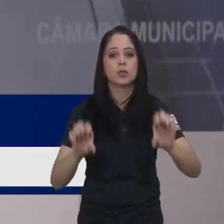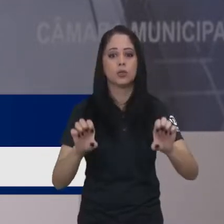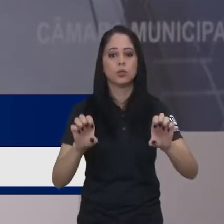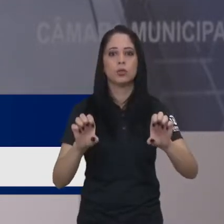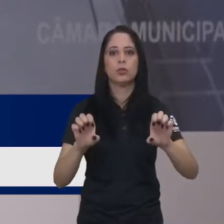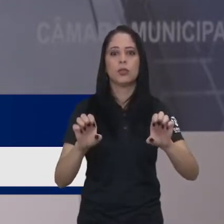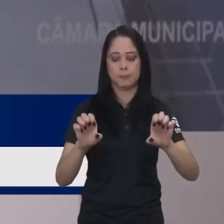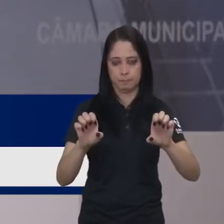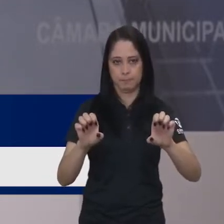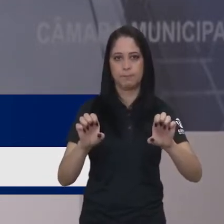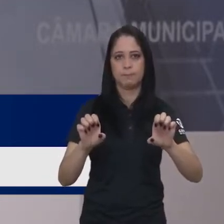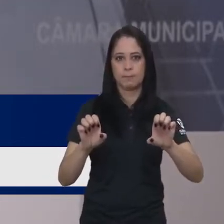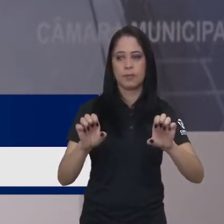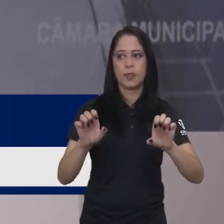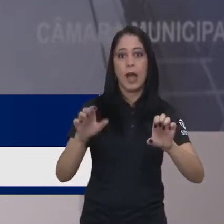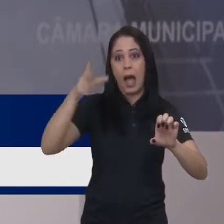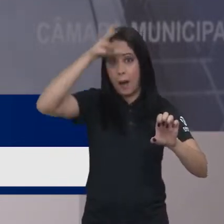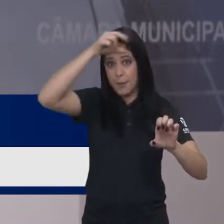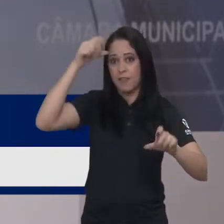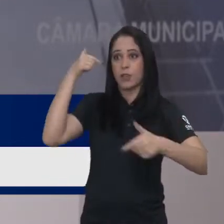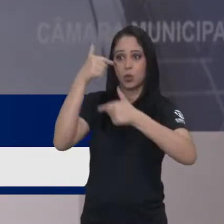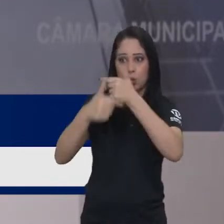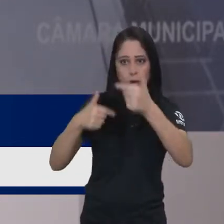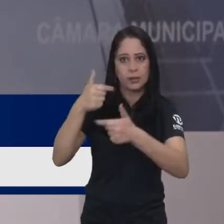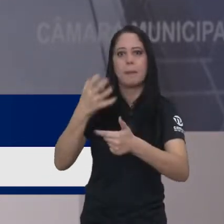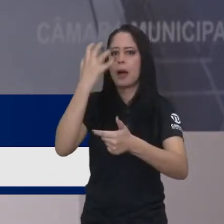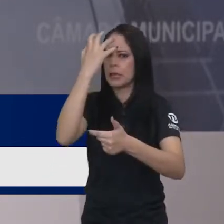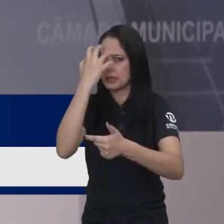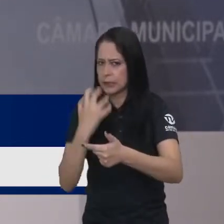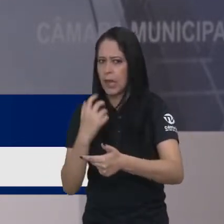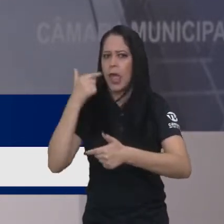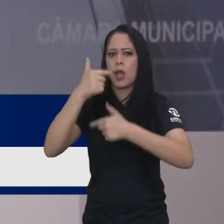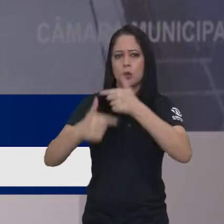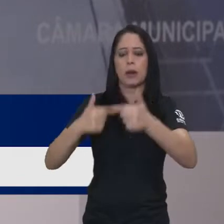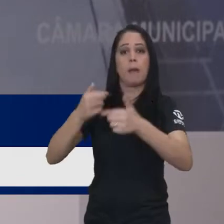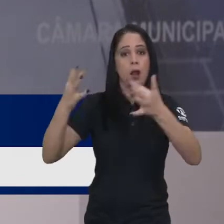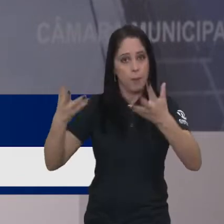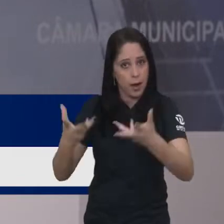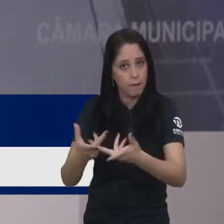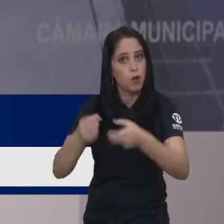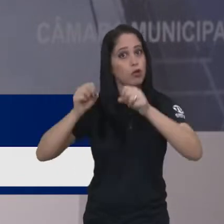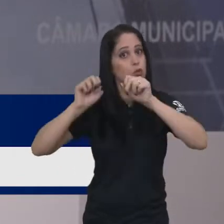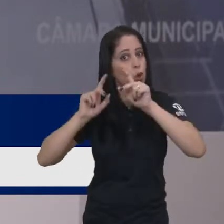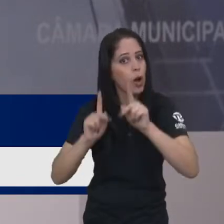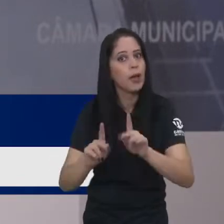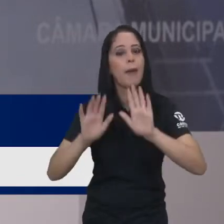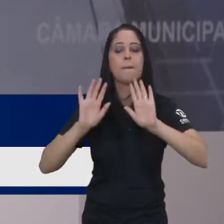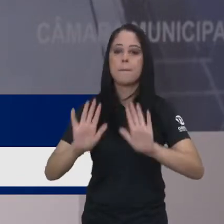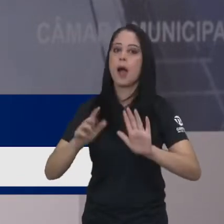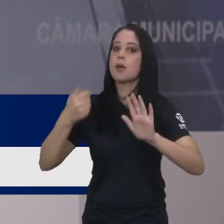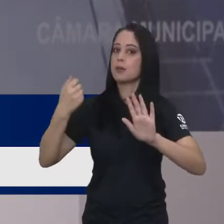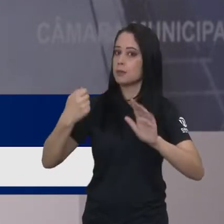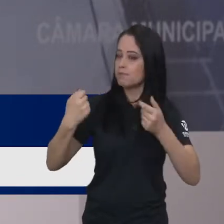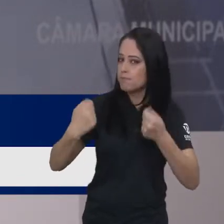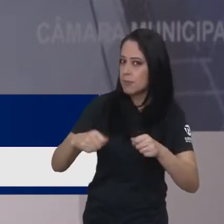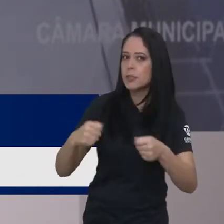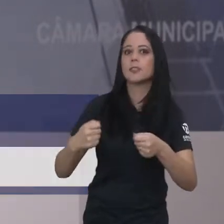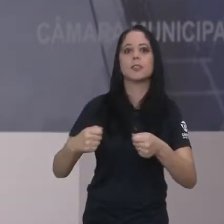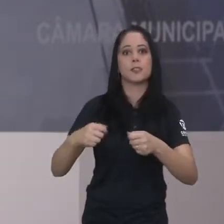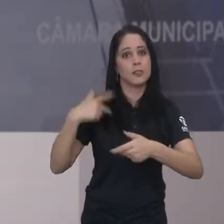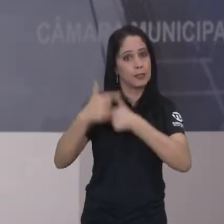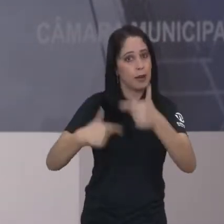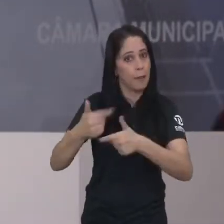trabalham muito, trabalham bem, só que existe uma falta de estrutura para dar conta da demanda. A demanda é muito alta.